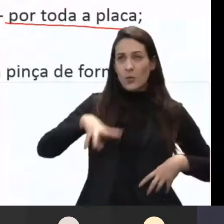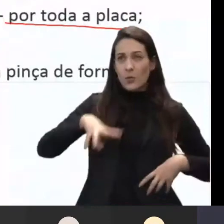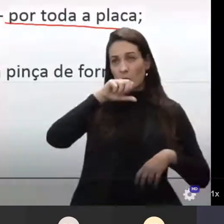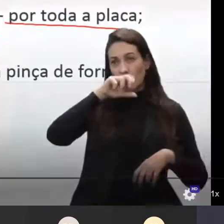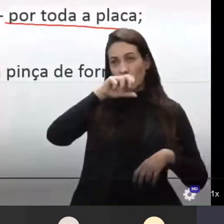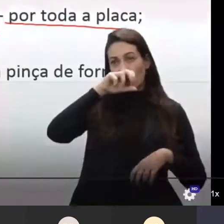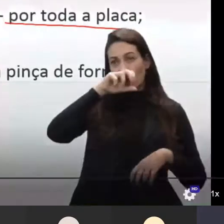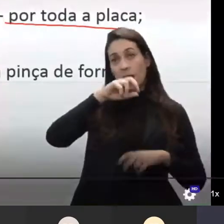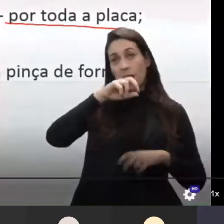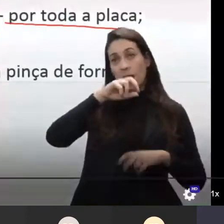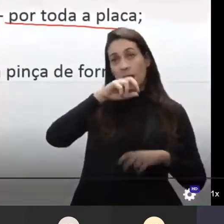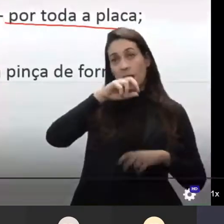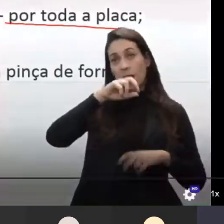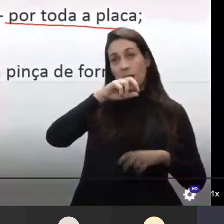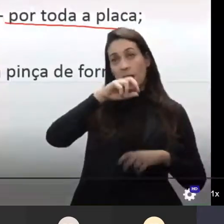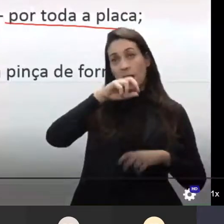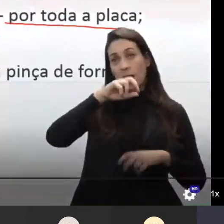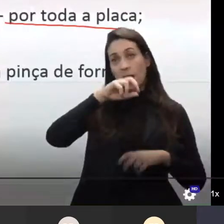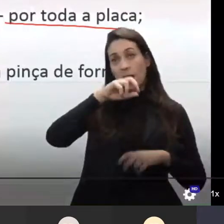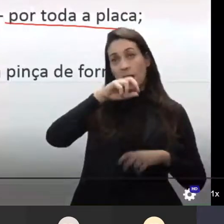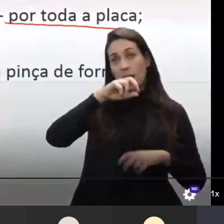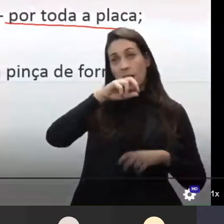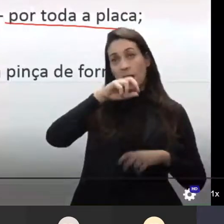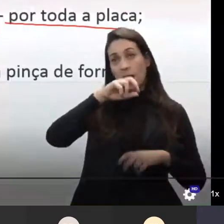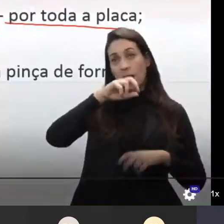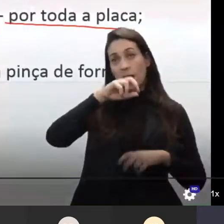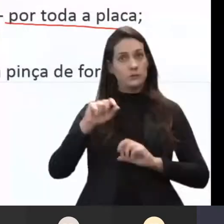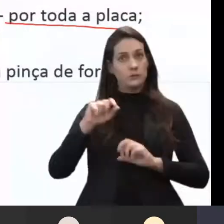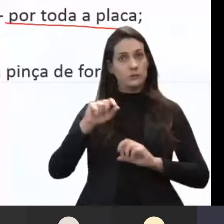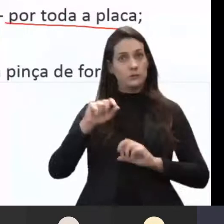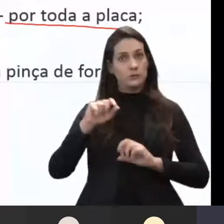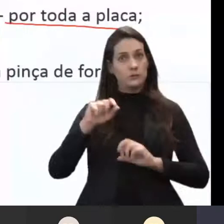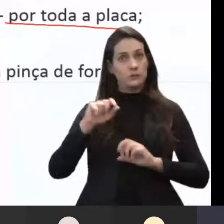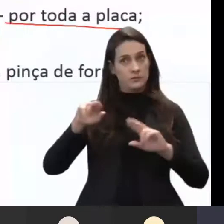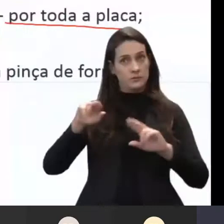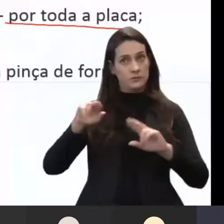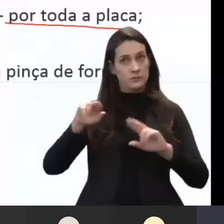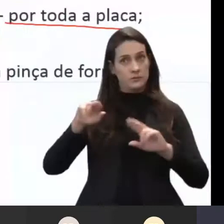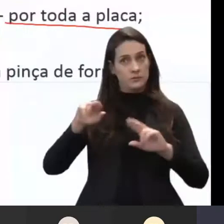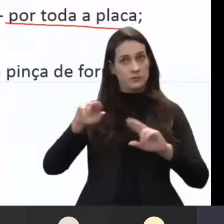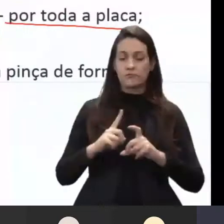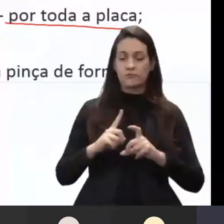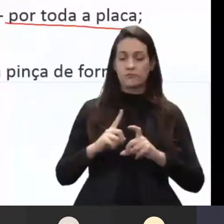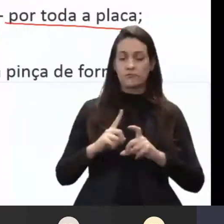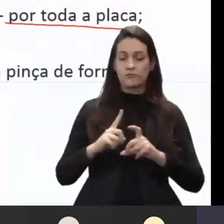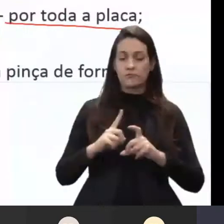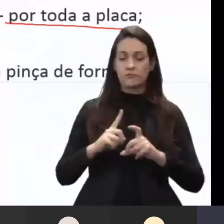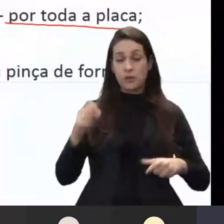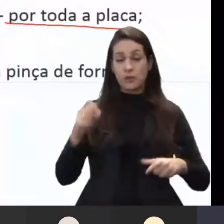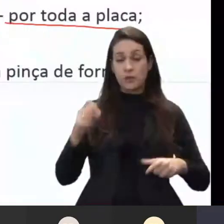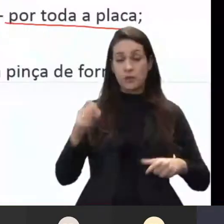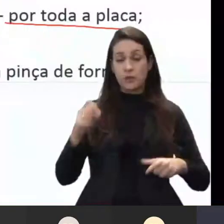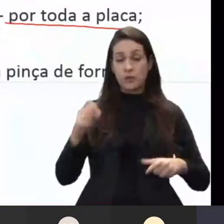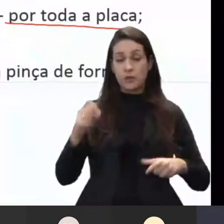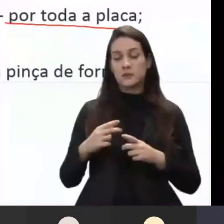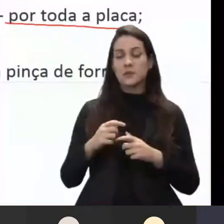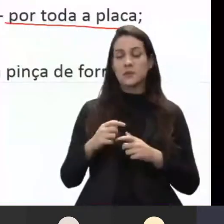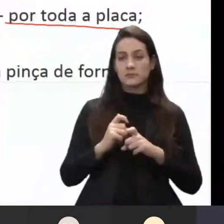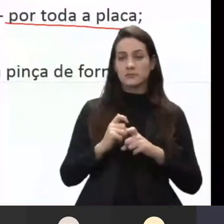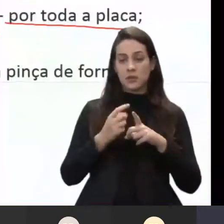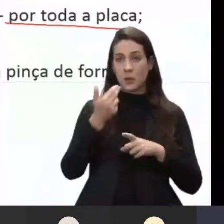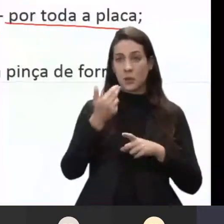bactérias fastidiosas, elas são de difícil crescimento. E aí, então, elas precisam de um meio nutritivo para que elas consigam